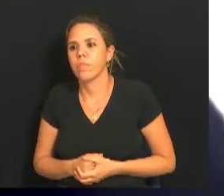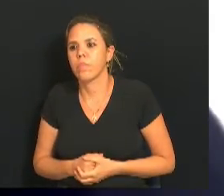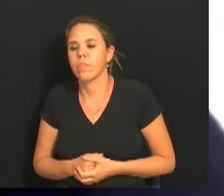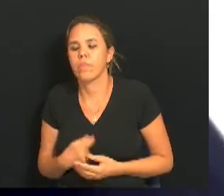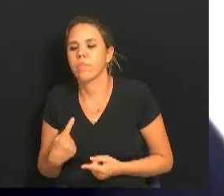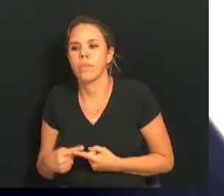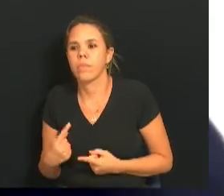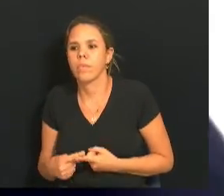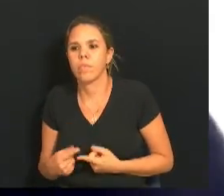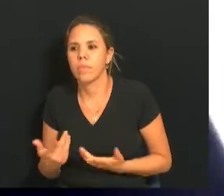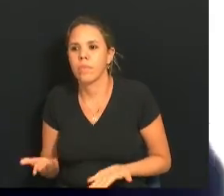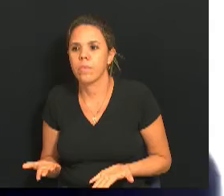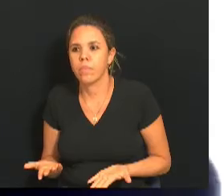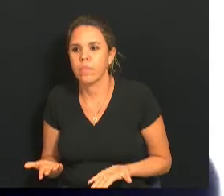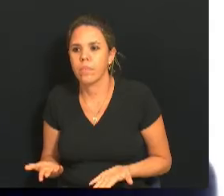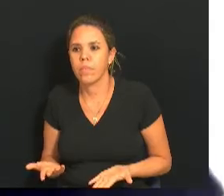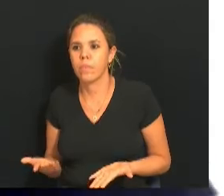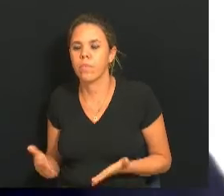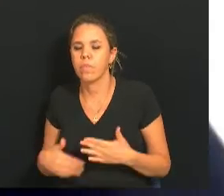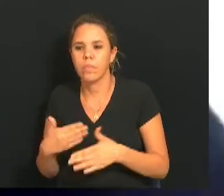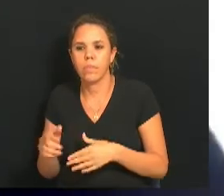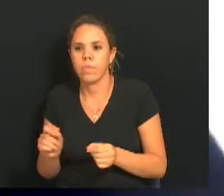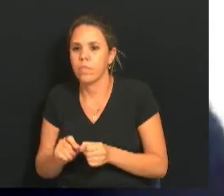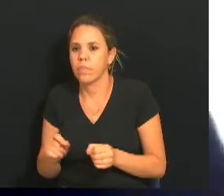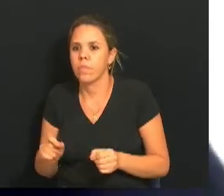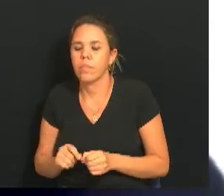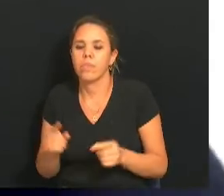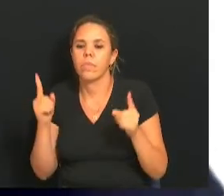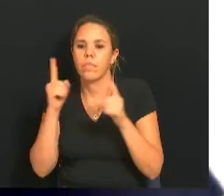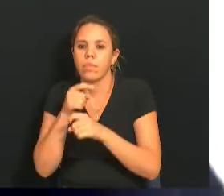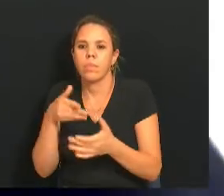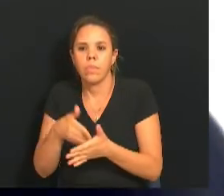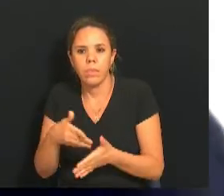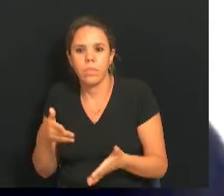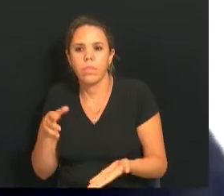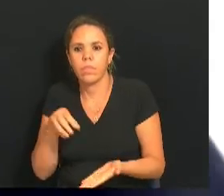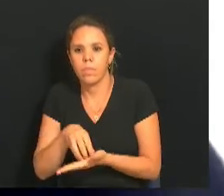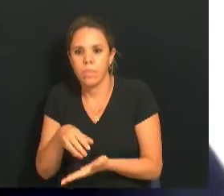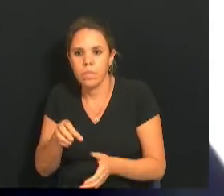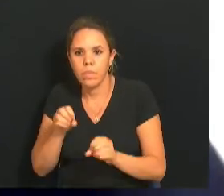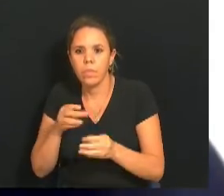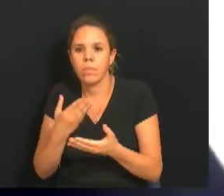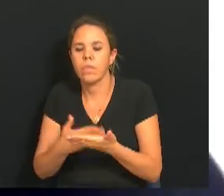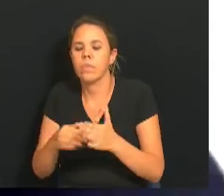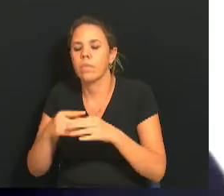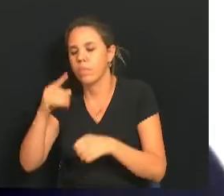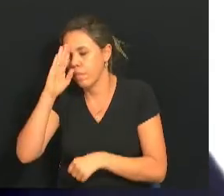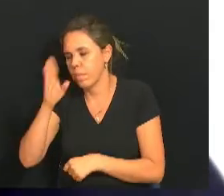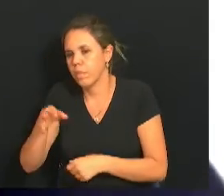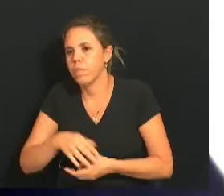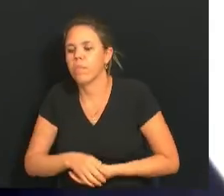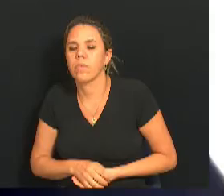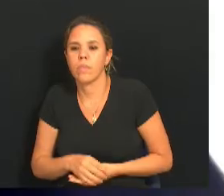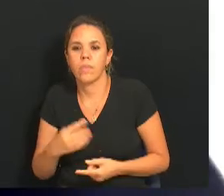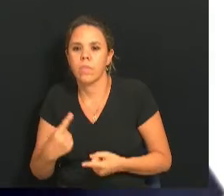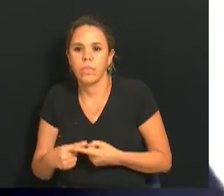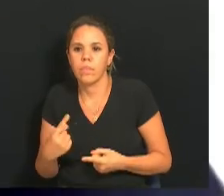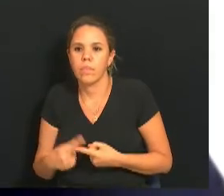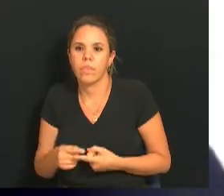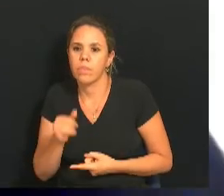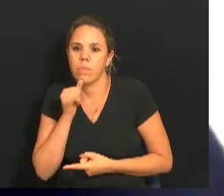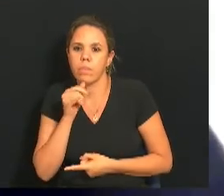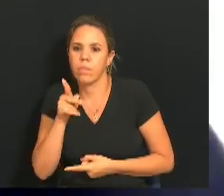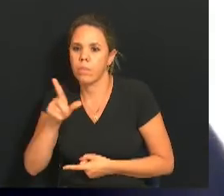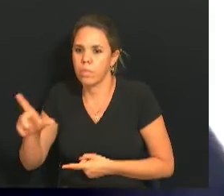porque, por mais que a gente tenha muita dificuldade na rede municipal de educação, principalmente, porque, como, né, esse